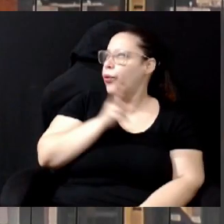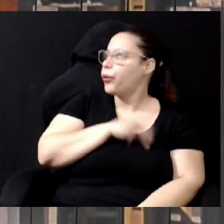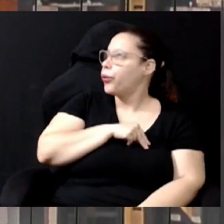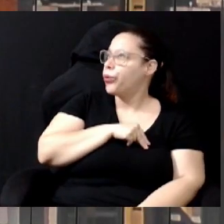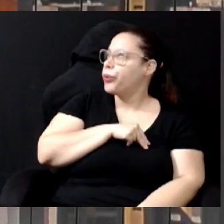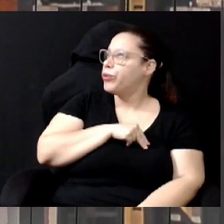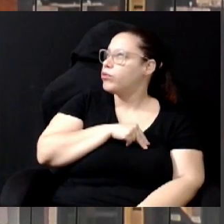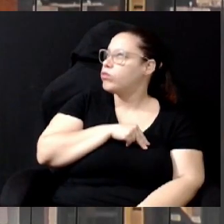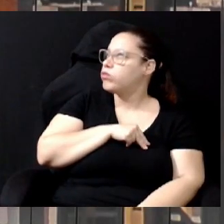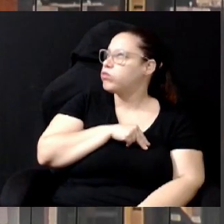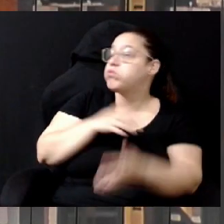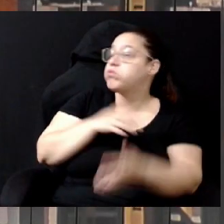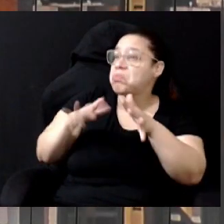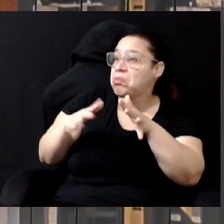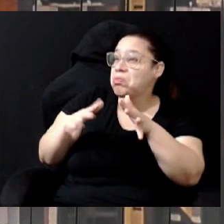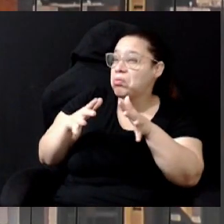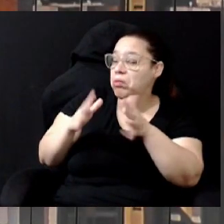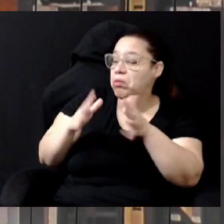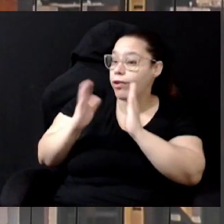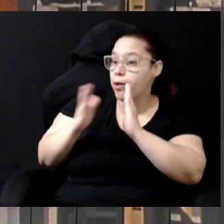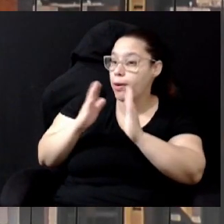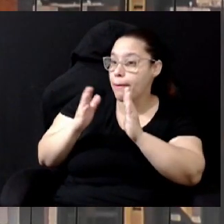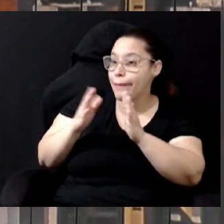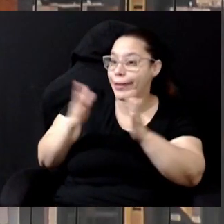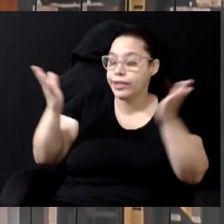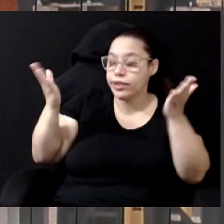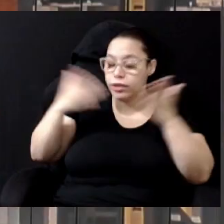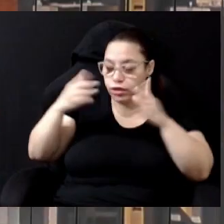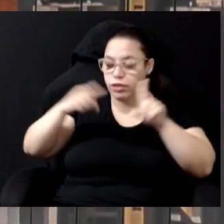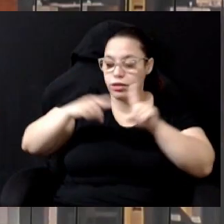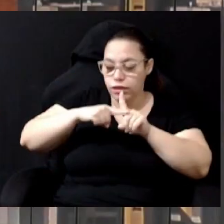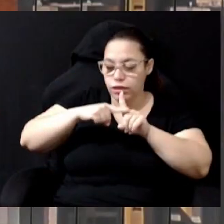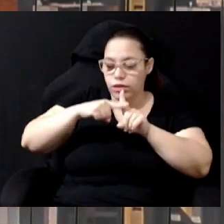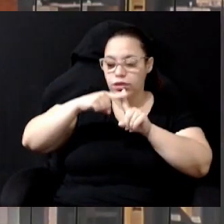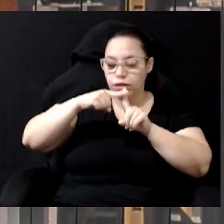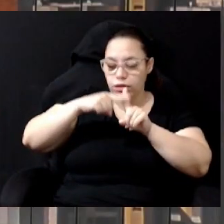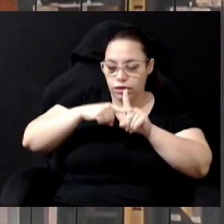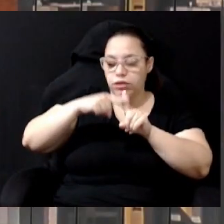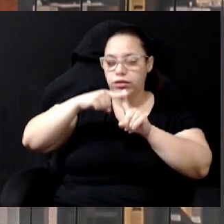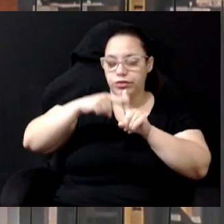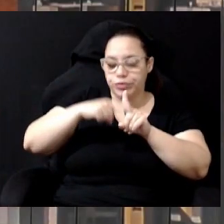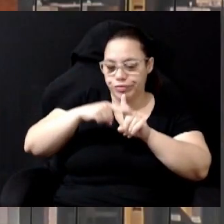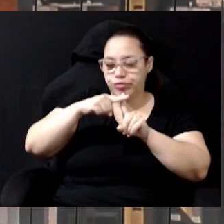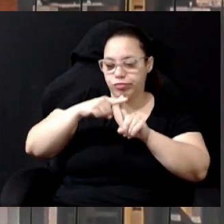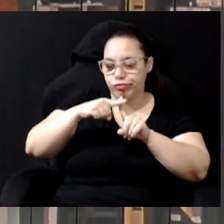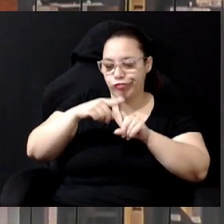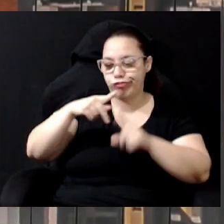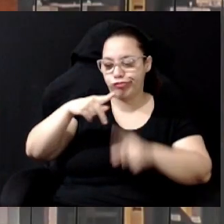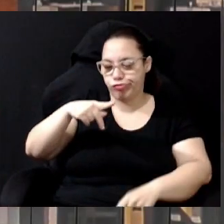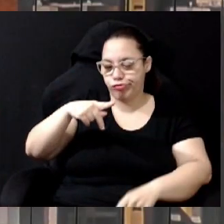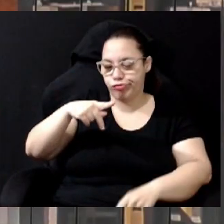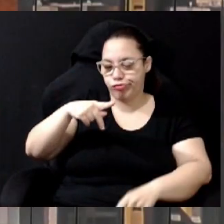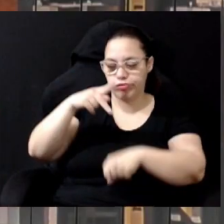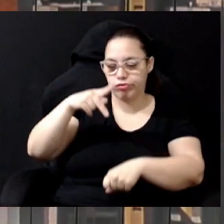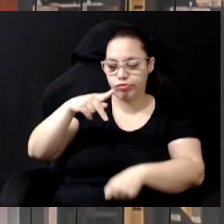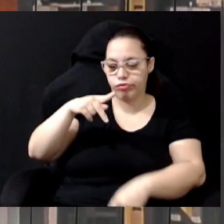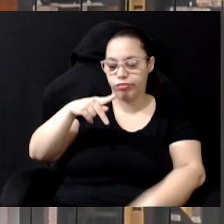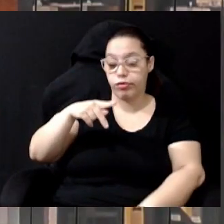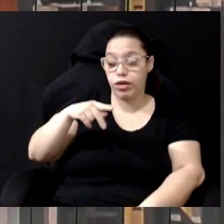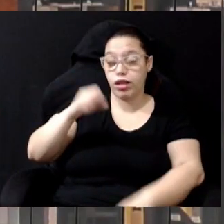ressaltar que estamos numa época considerada mais quente, só perdendo para o período pré-industrial, né?